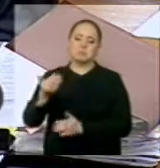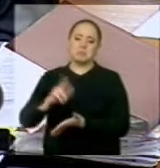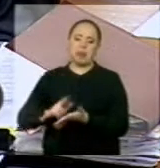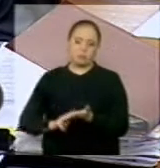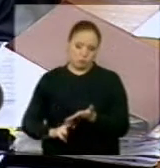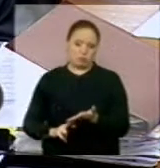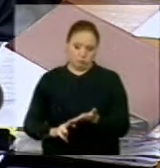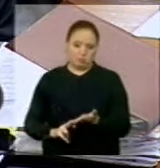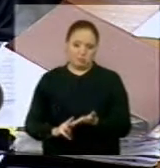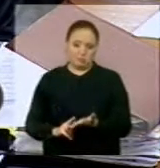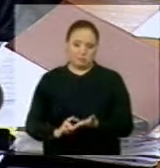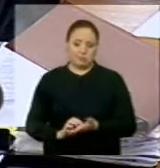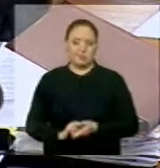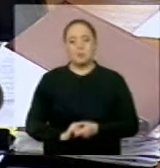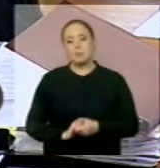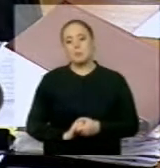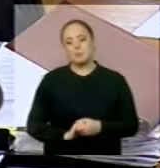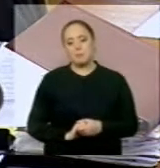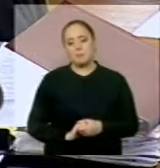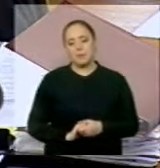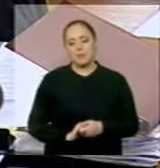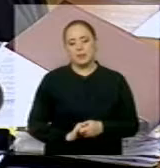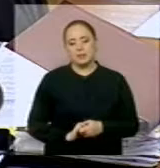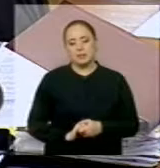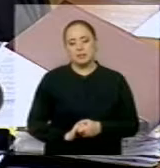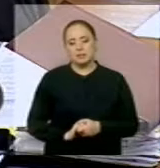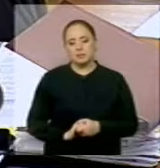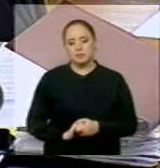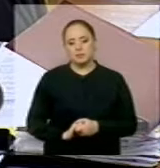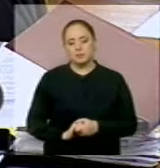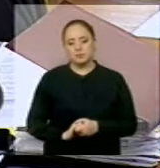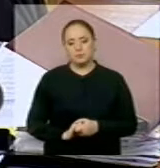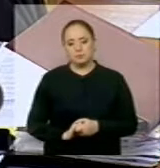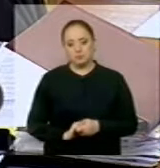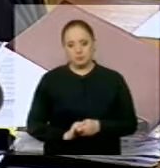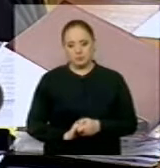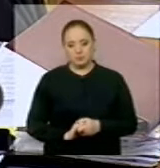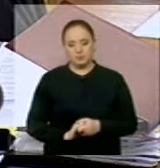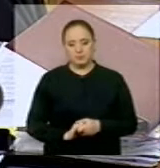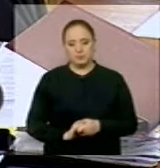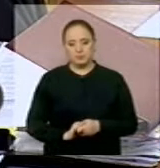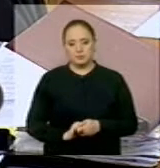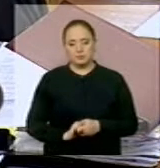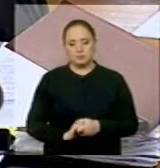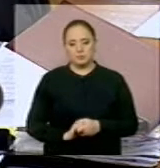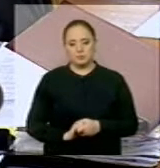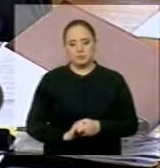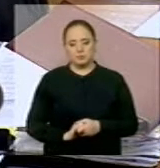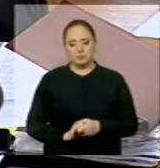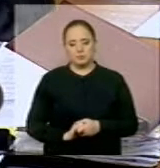próprio relator. Aqui nós temos o que, não só em relação